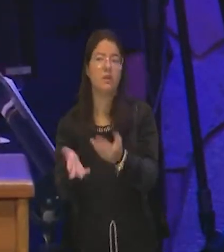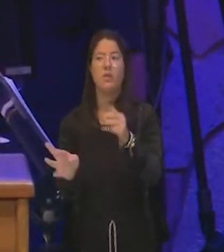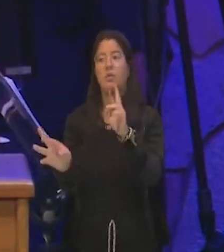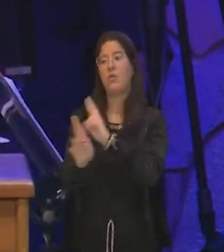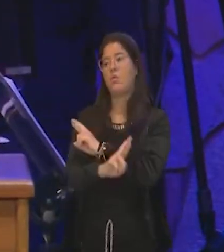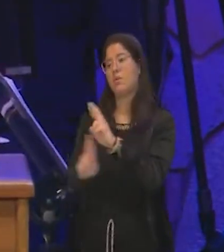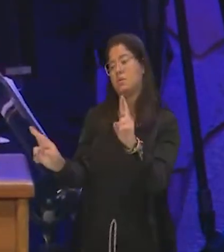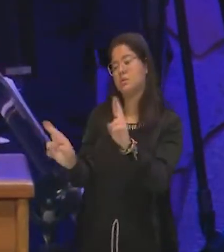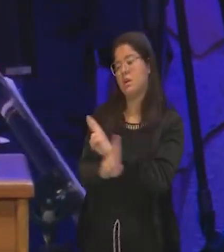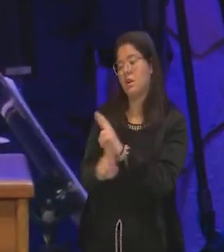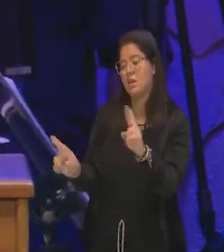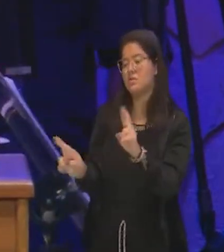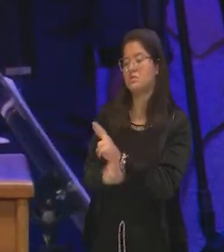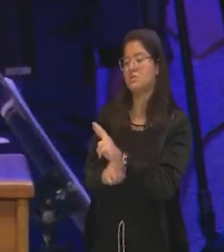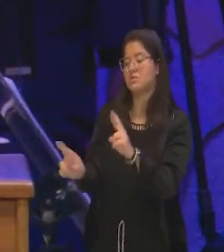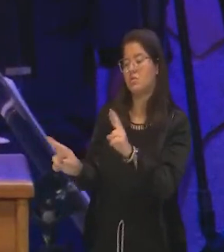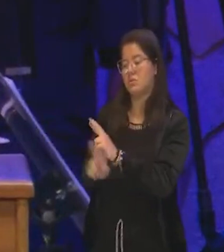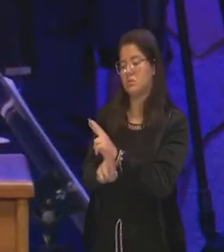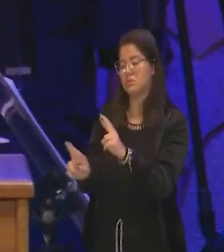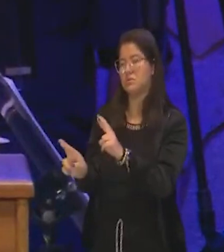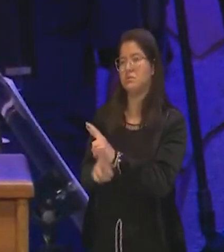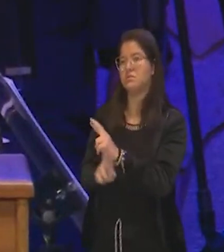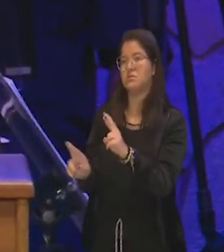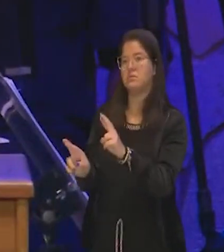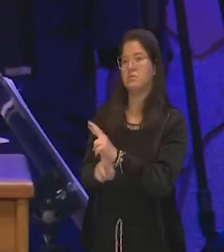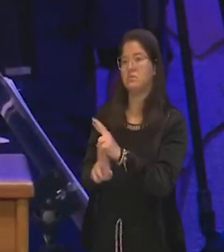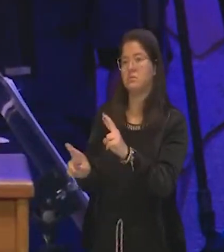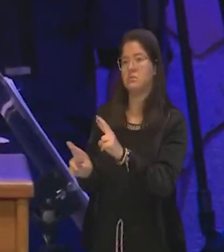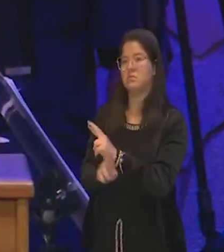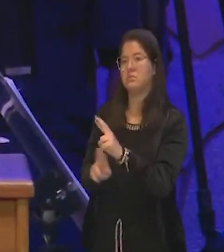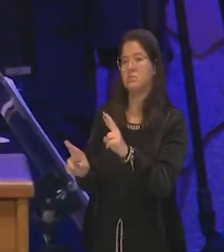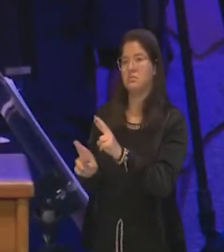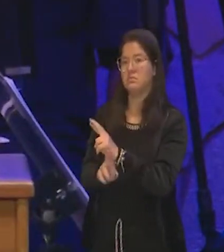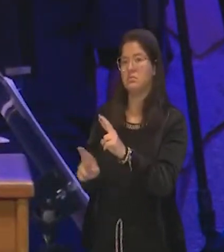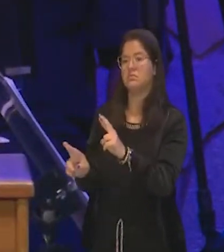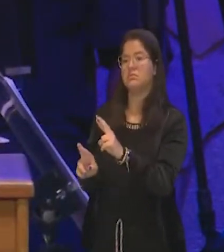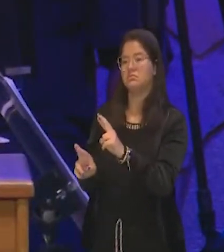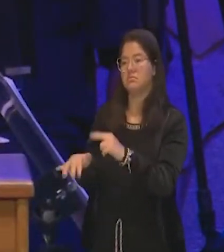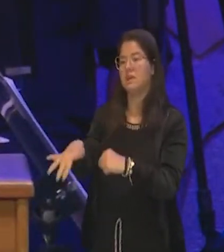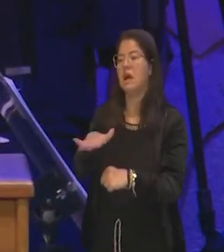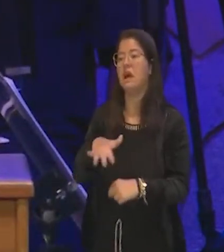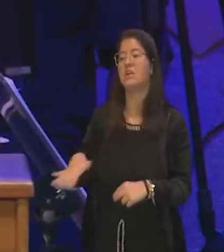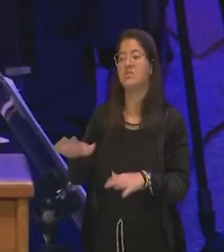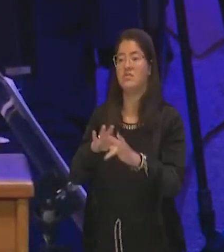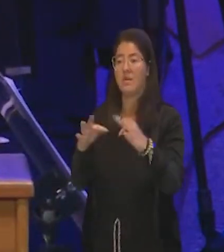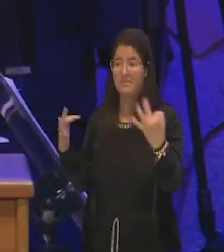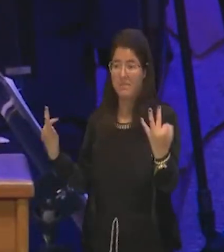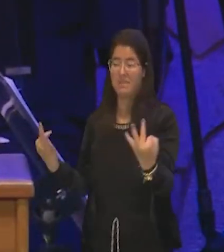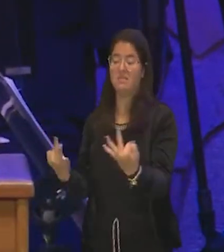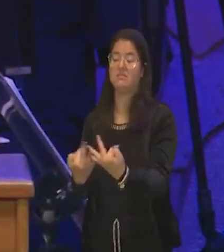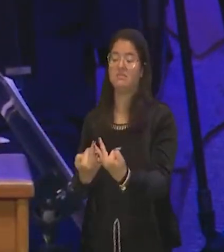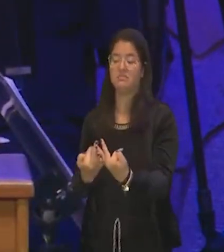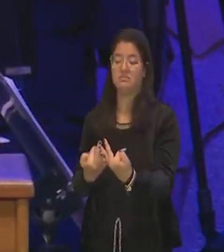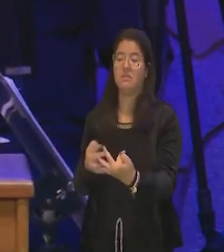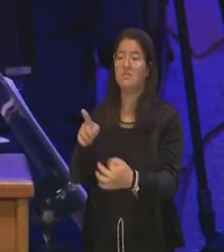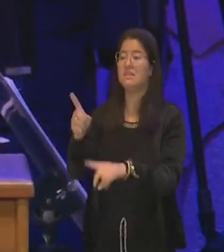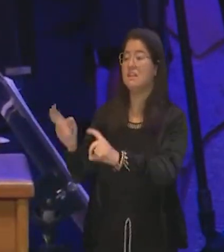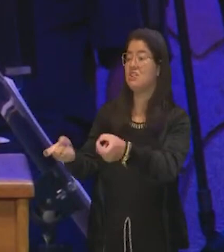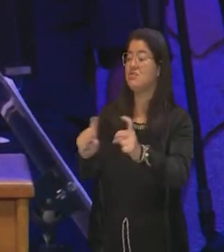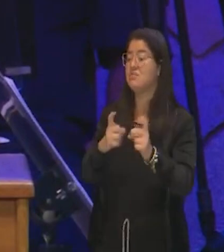relações advindas daquilo que é objeto próprio de família, governador da sua